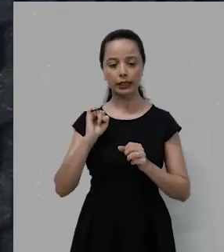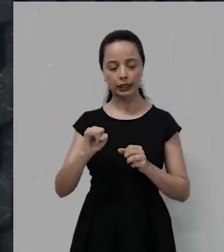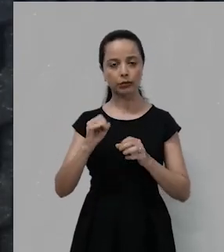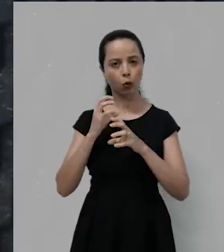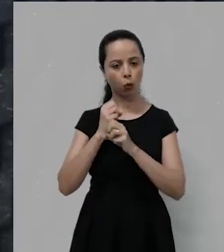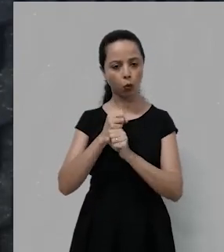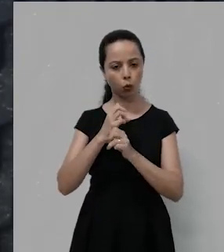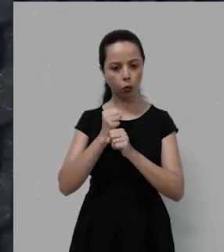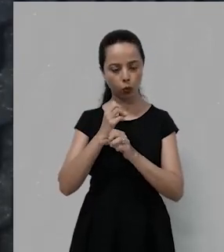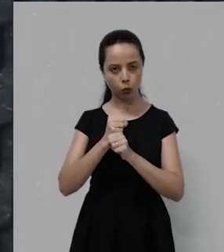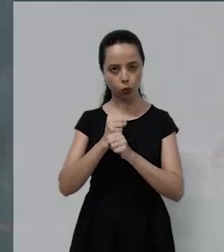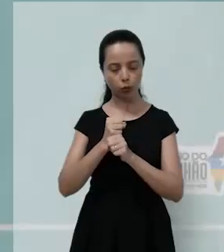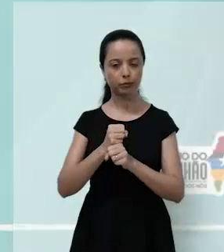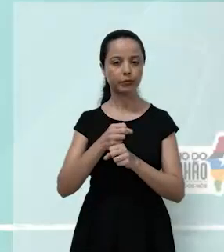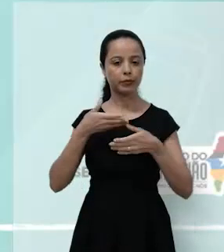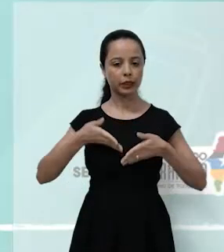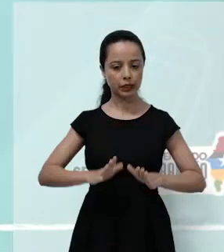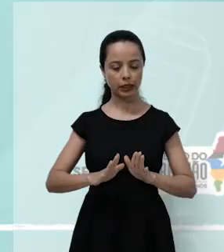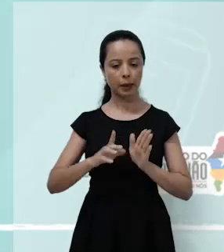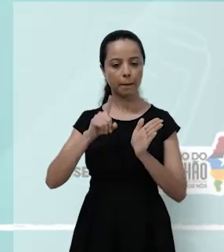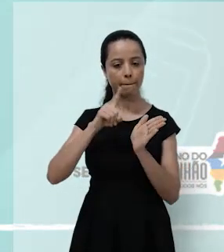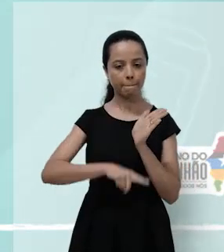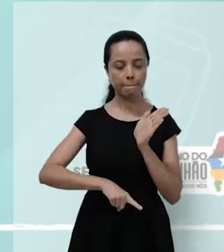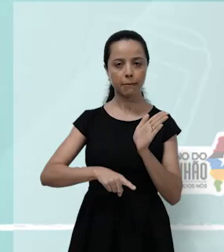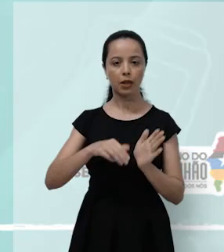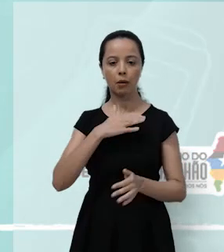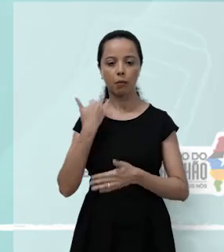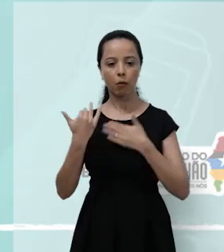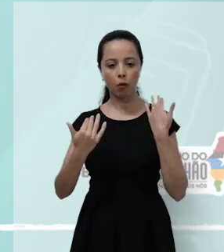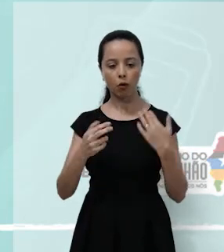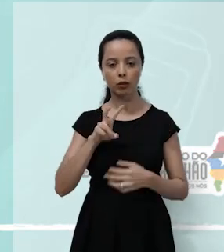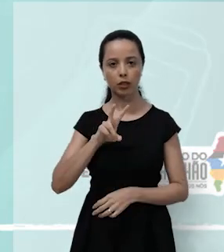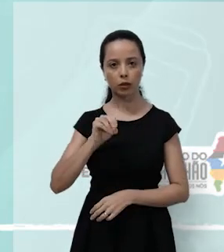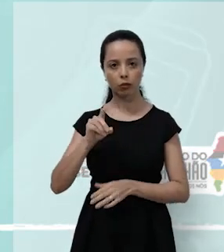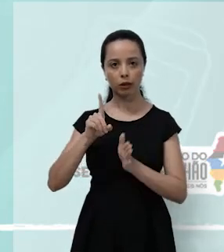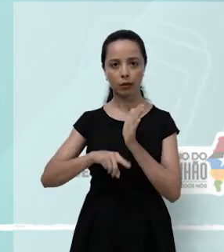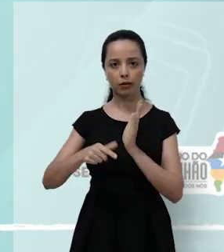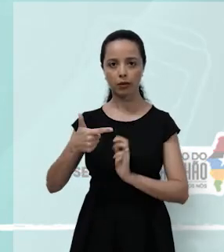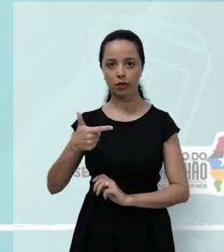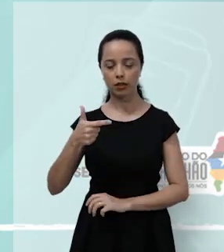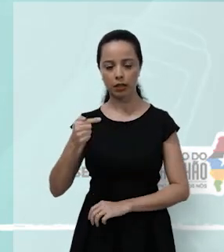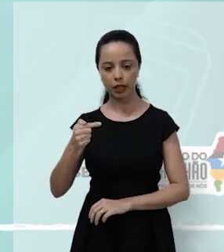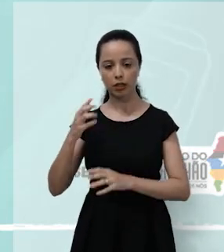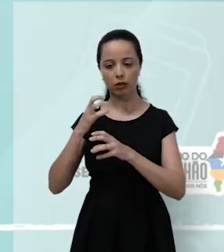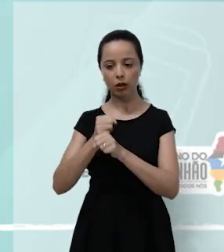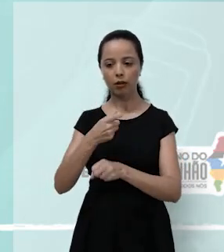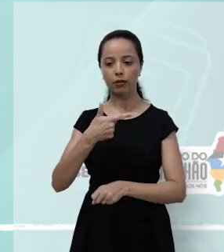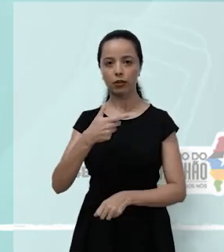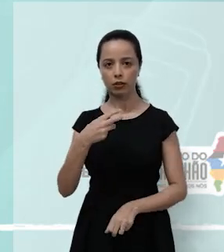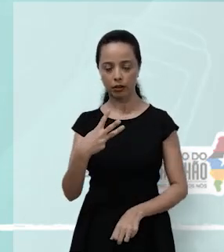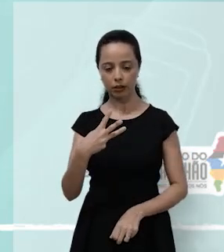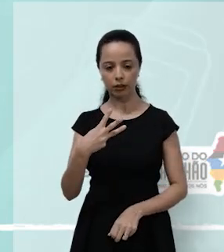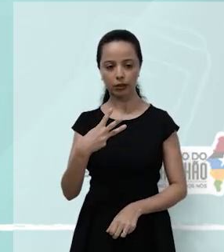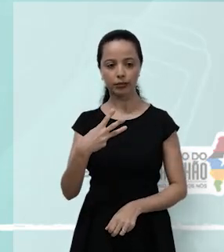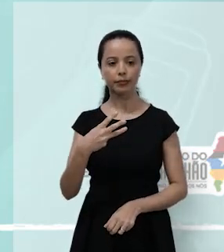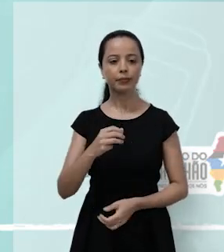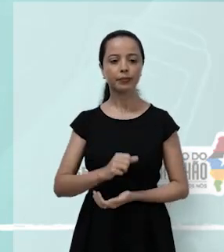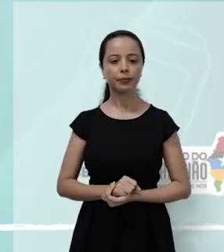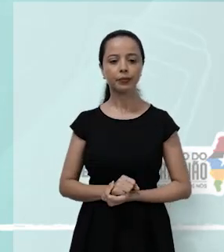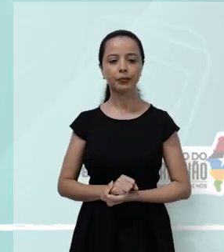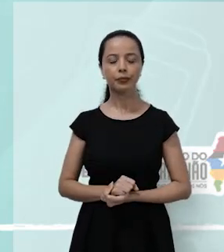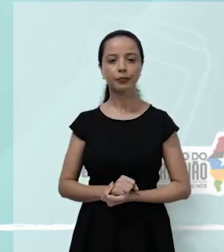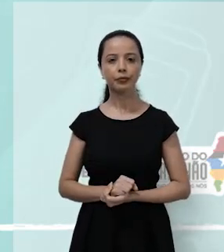taxa de mortalidade vai ser 50 menos 27, que é igual a 23. E ele diz que a taxa de imigração menos